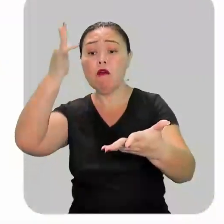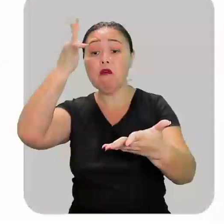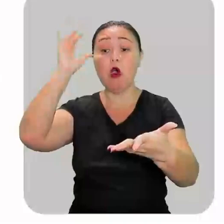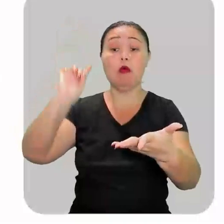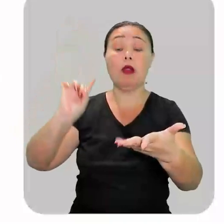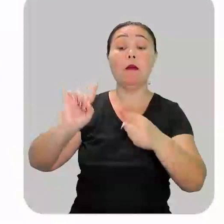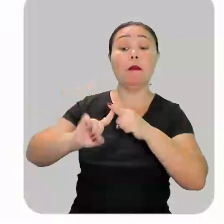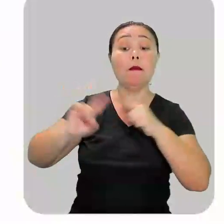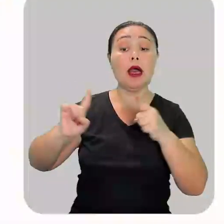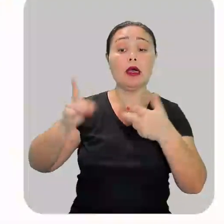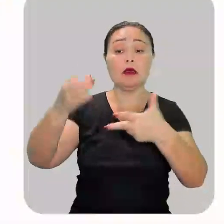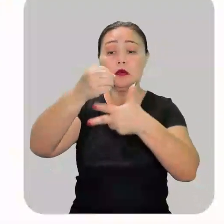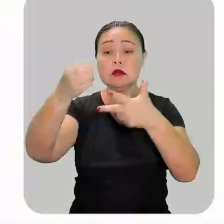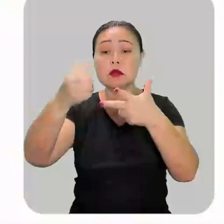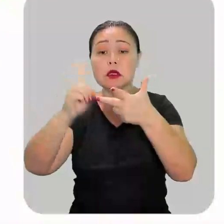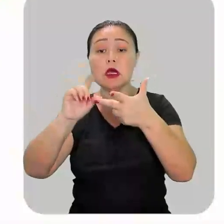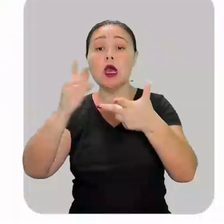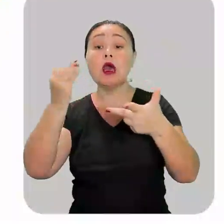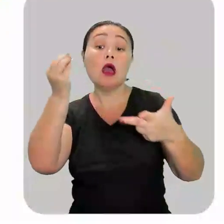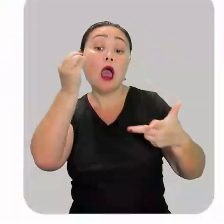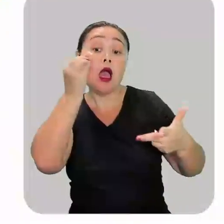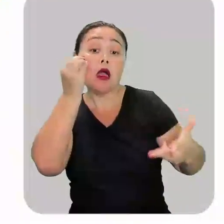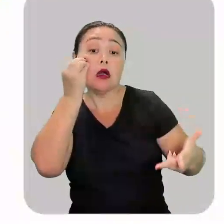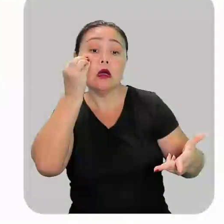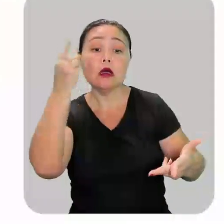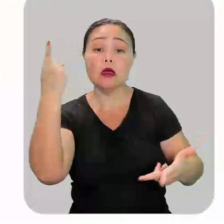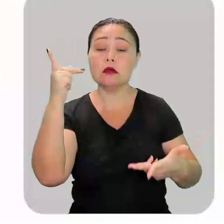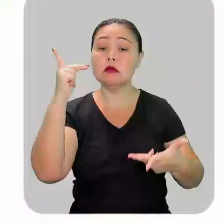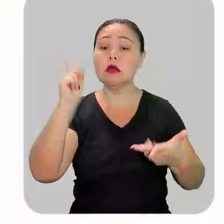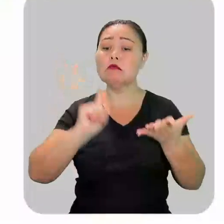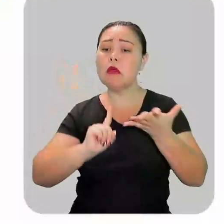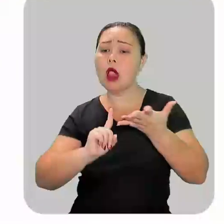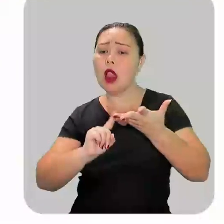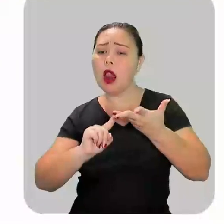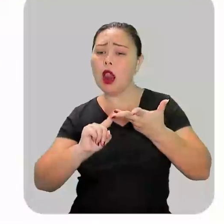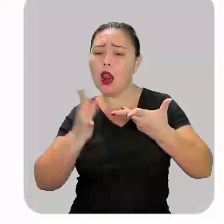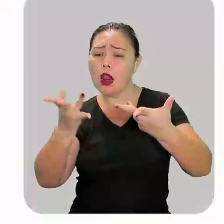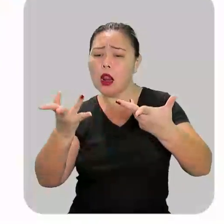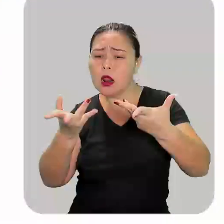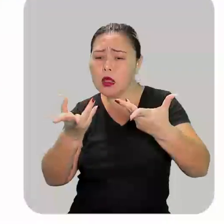fórmulas. Mas o Enem é feito para testar as diversas